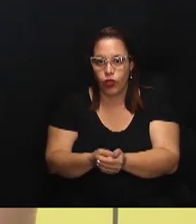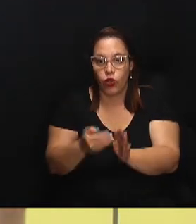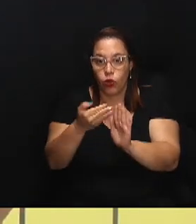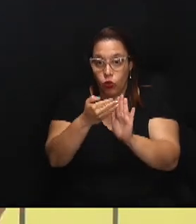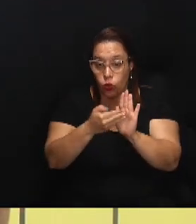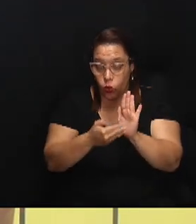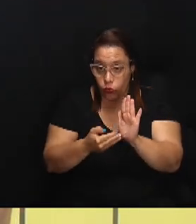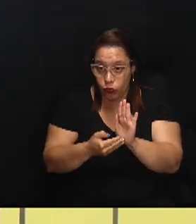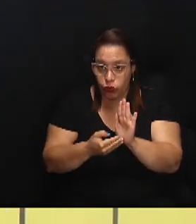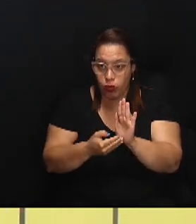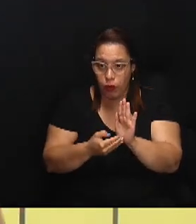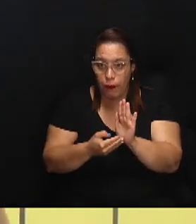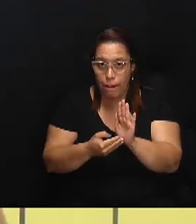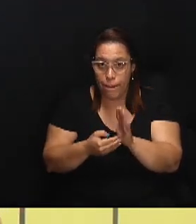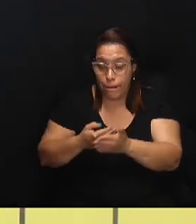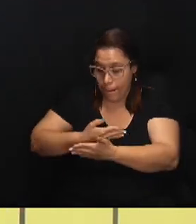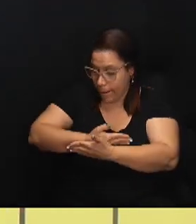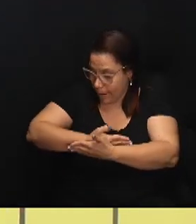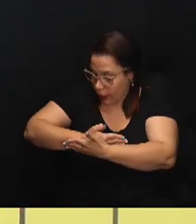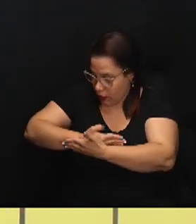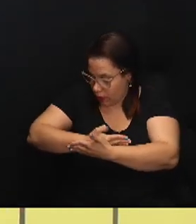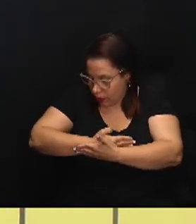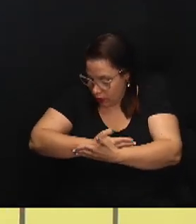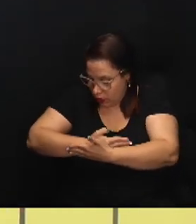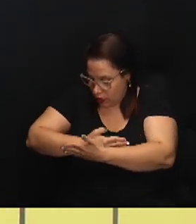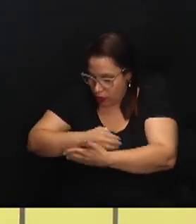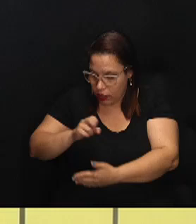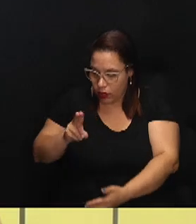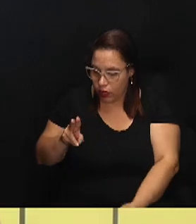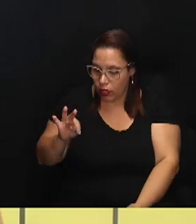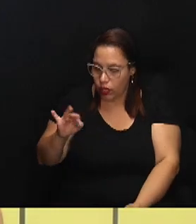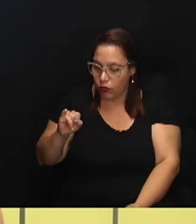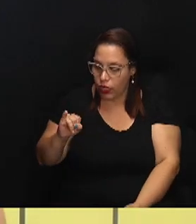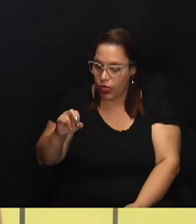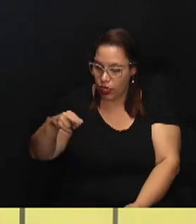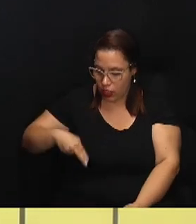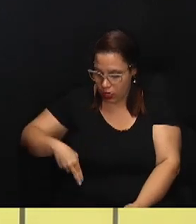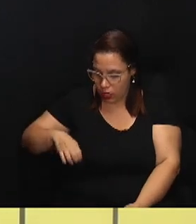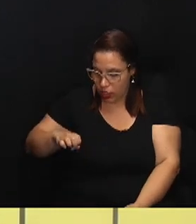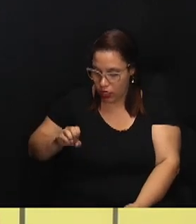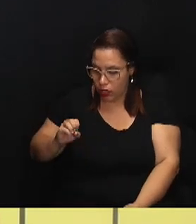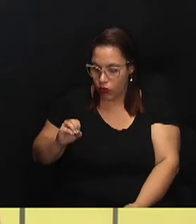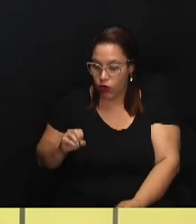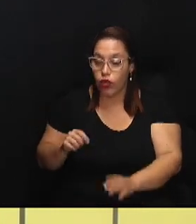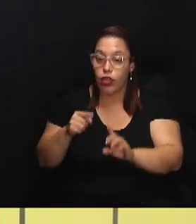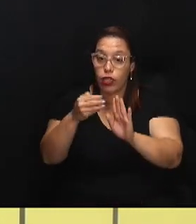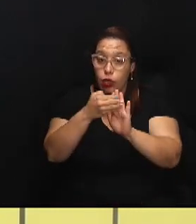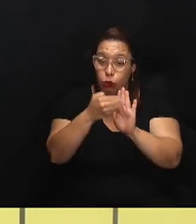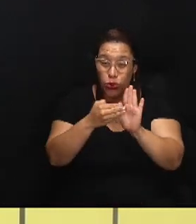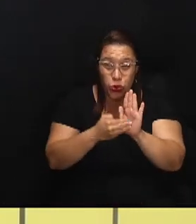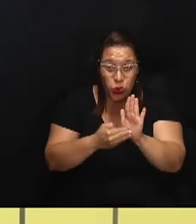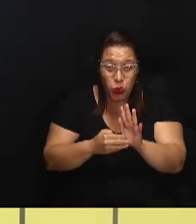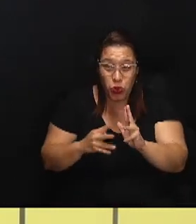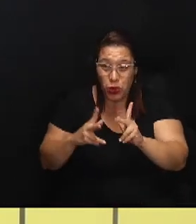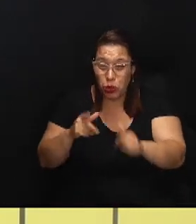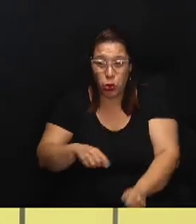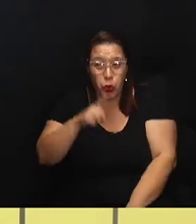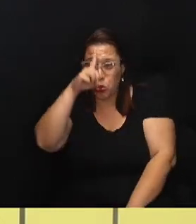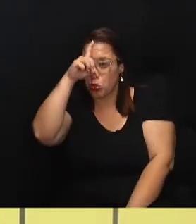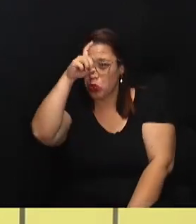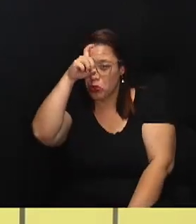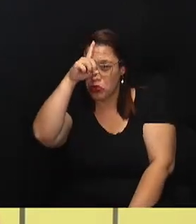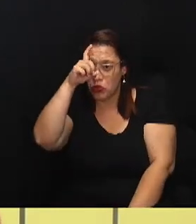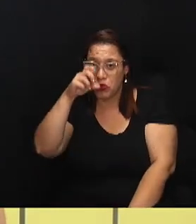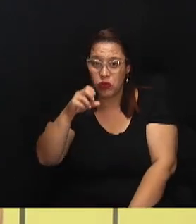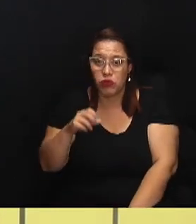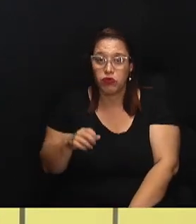ali com os bebês, na UTI neo, né? Isso deveria ser um protocolo em todos os hospitais, né? Que